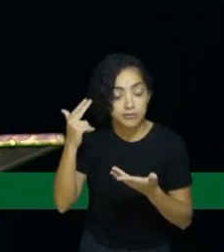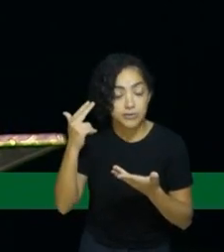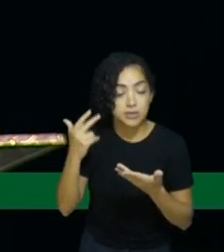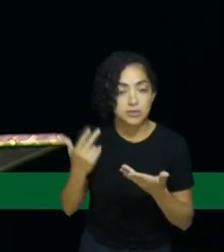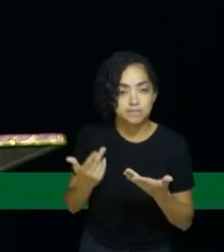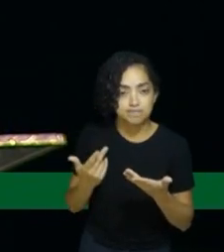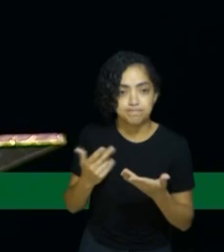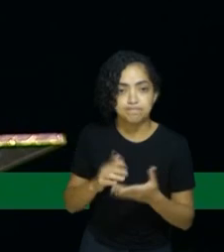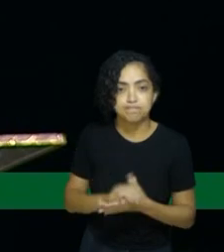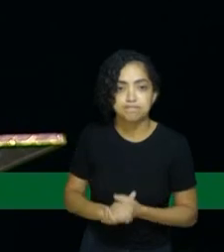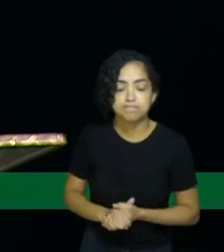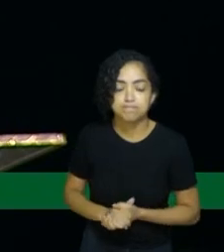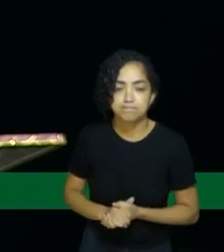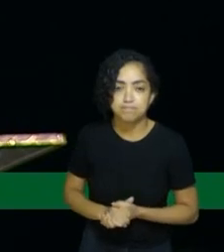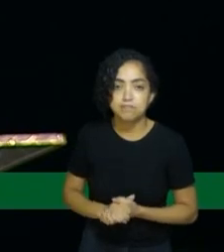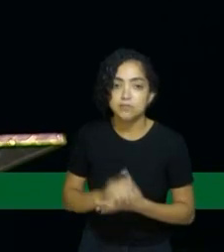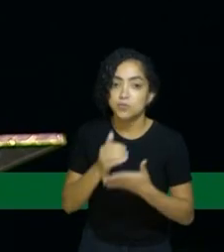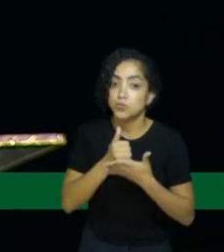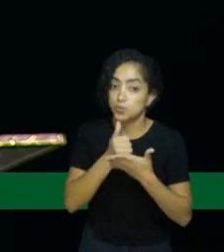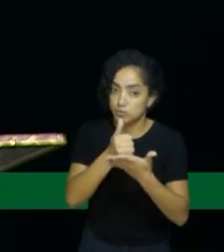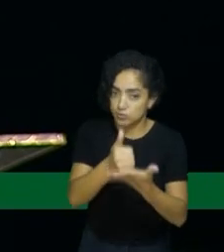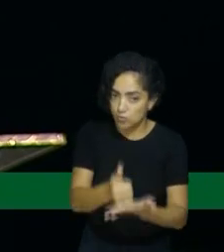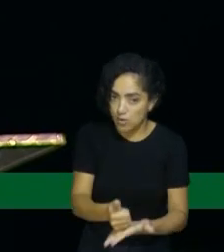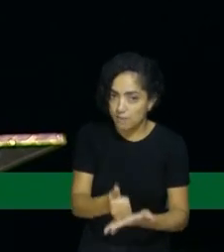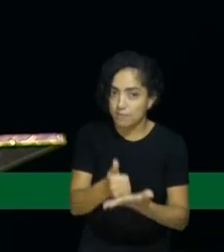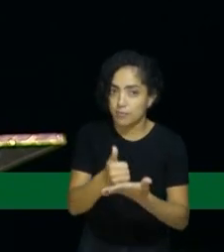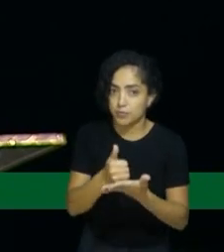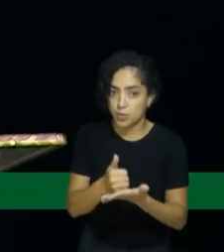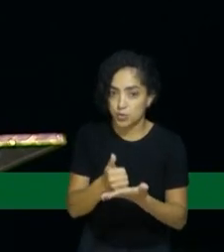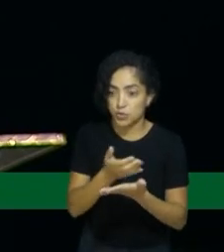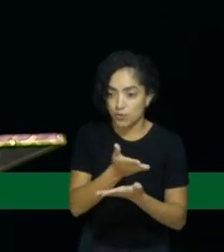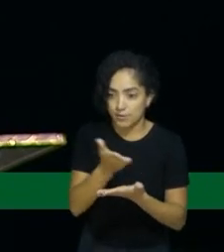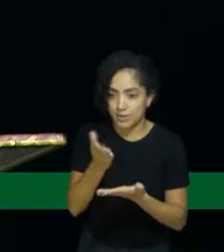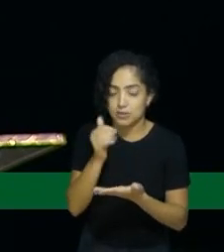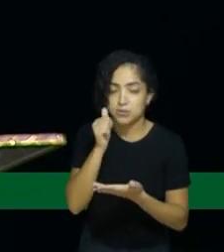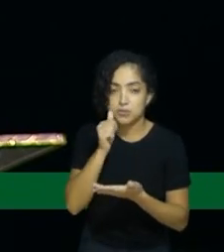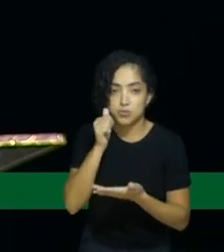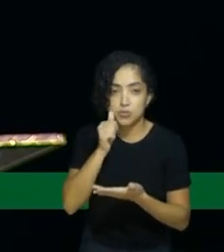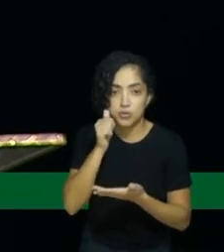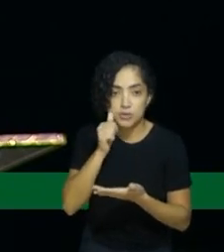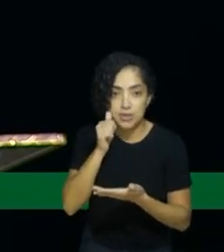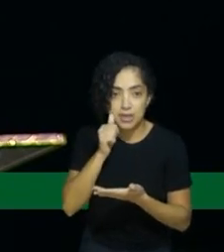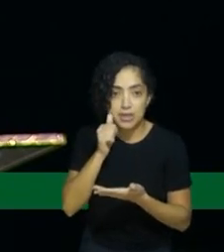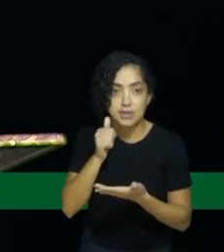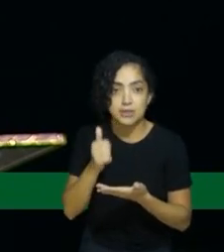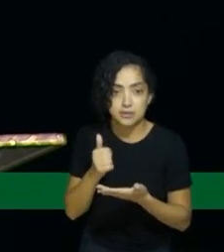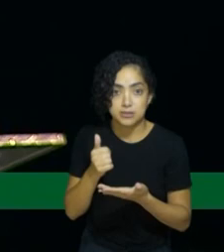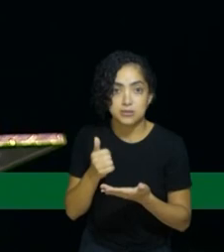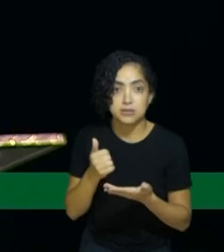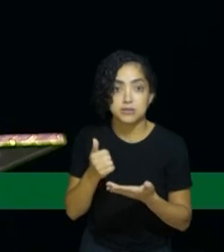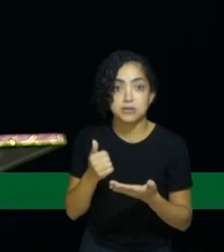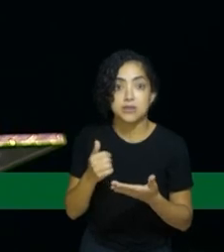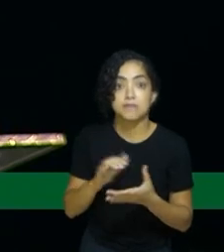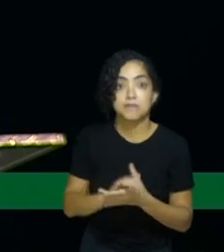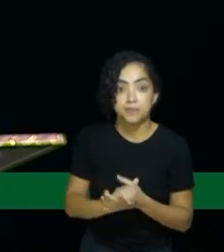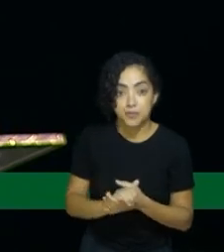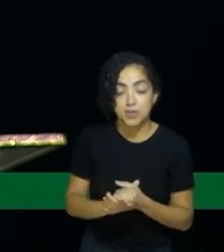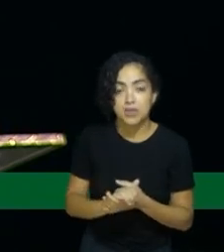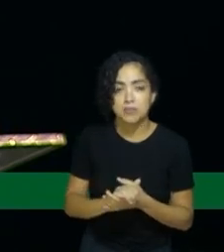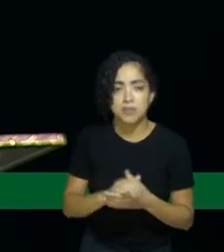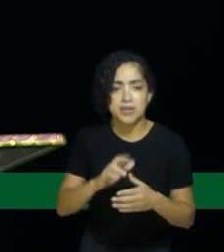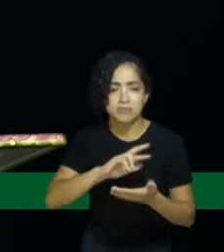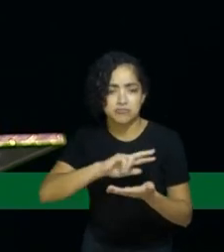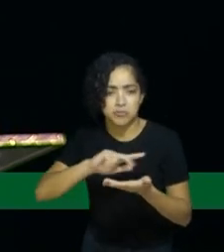completar todo o apoio que damos Às nossas pacientes doamos próteses externas